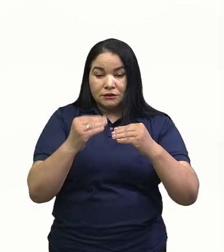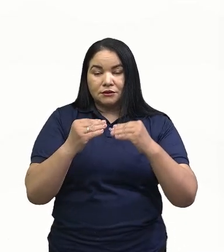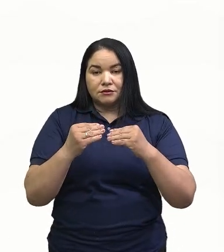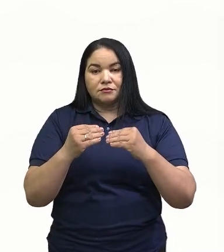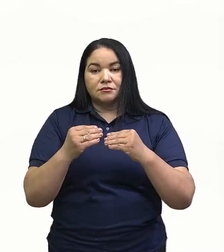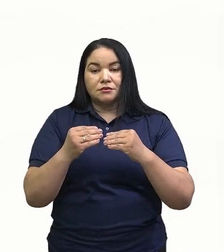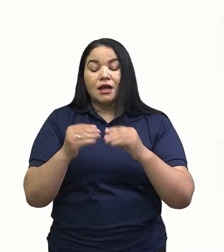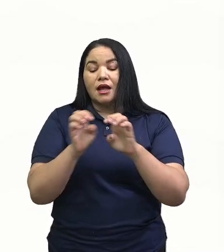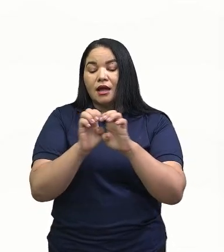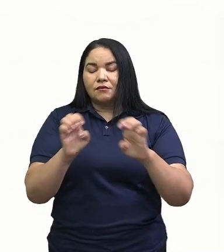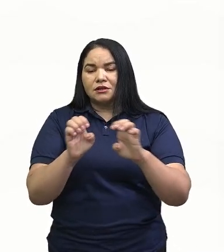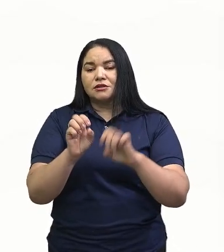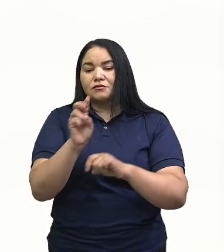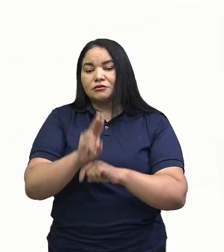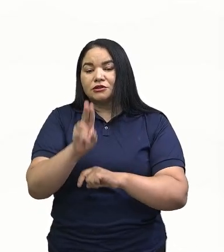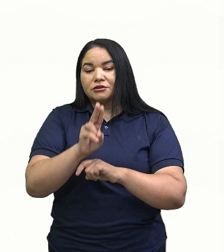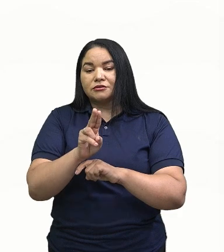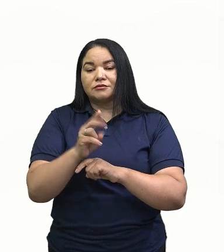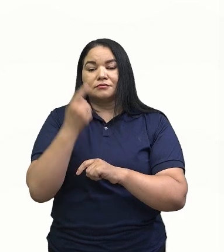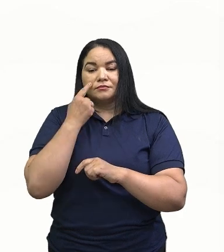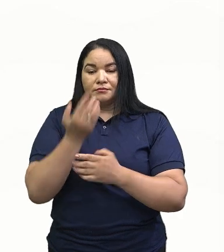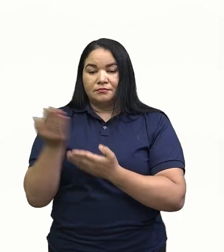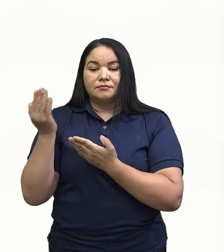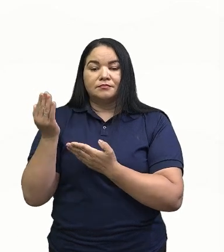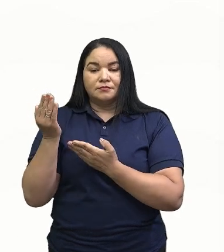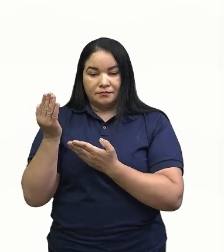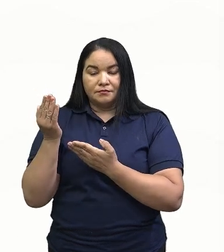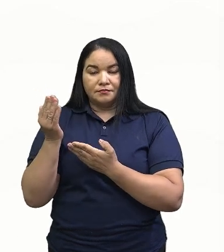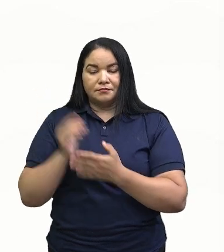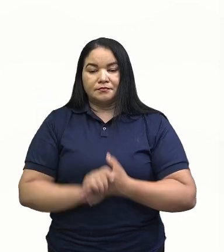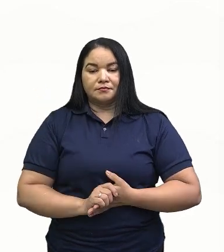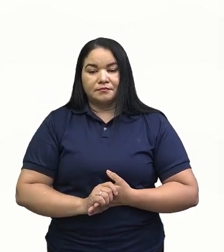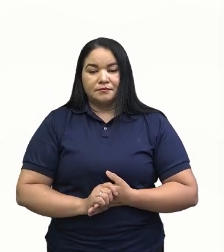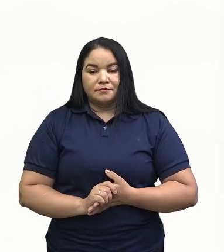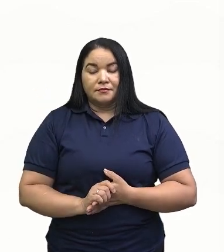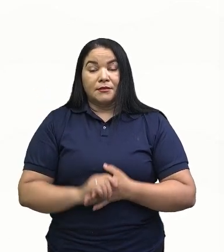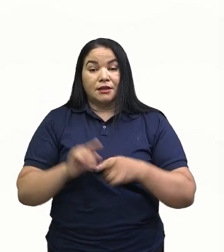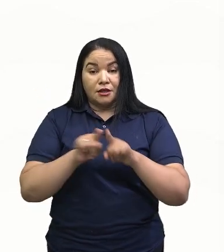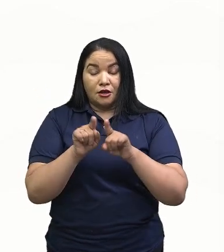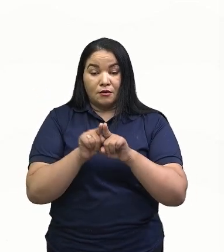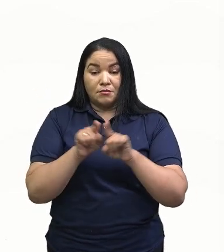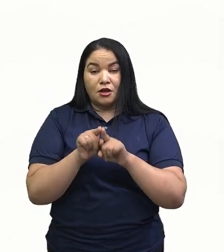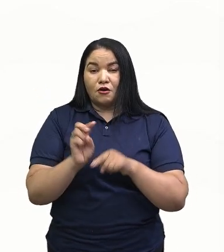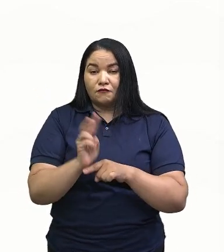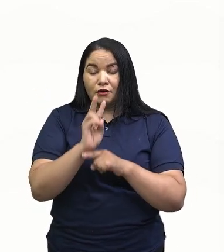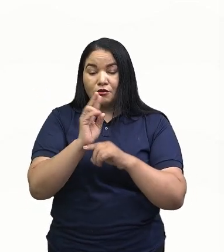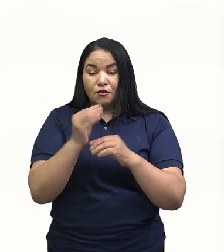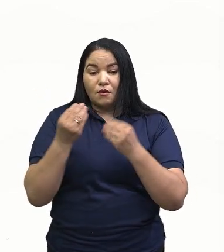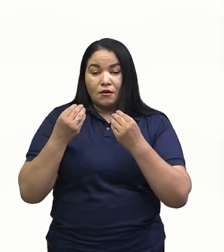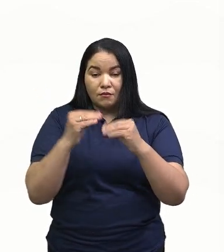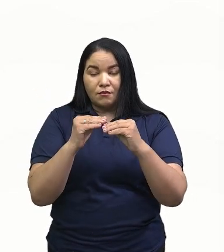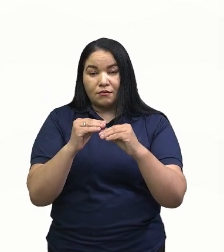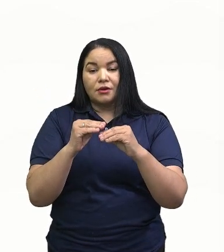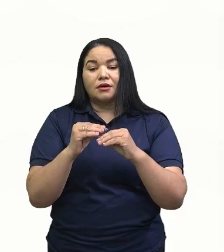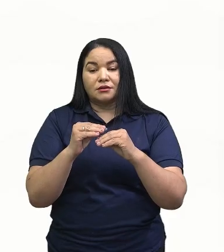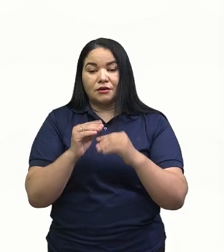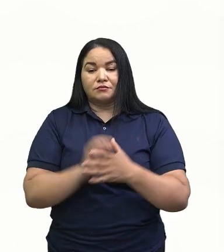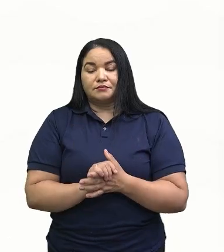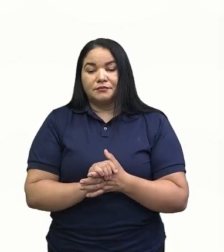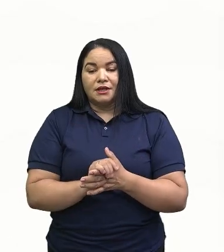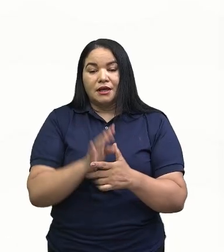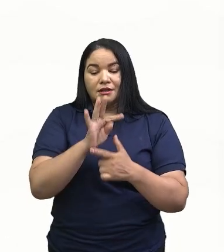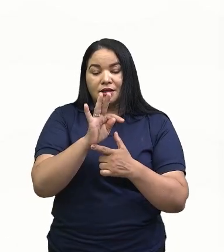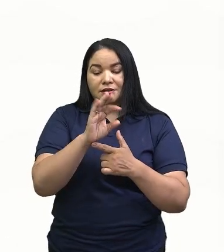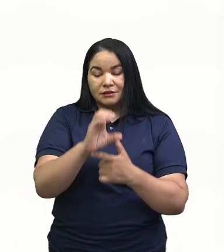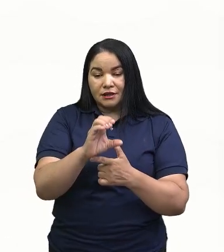que eu utilizo é esta aqui. E substituo na equação. No lugar de